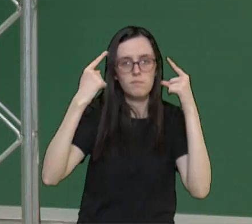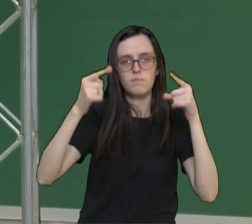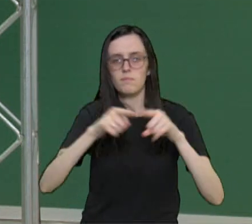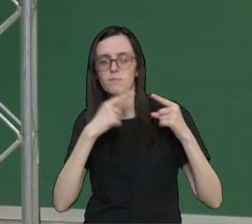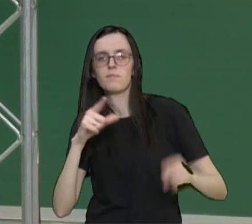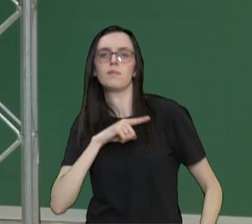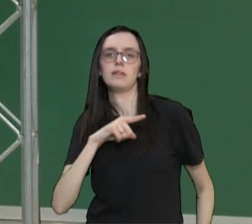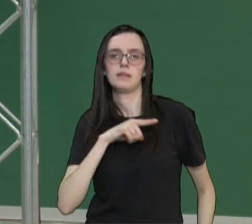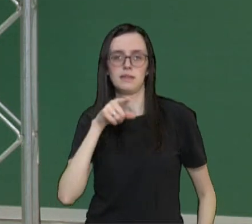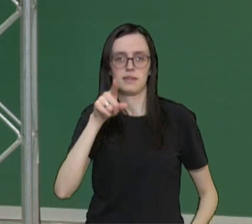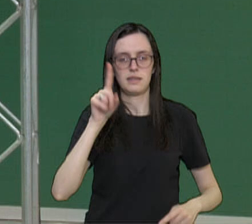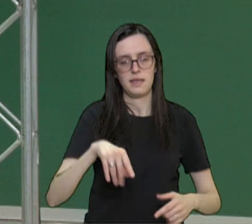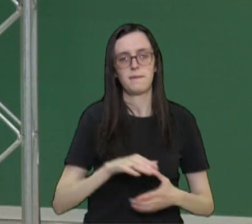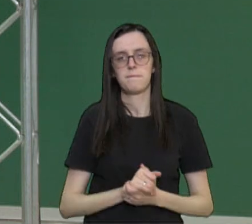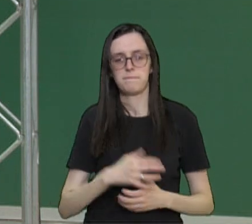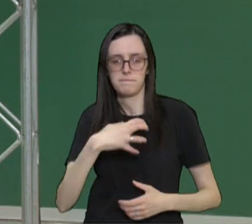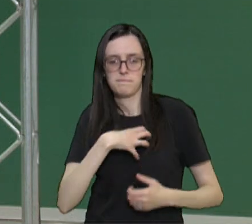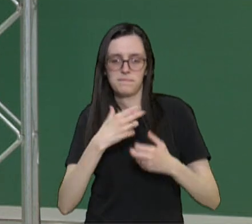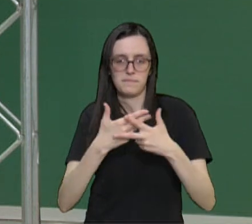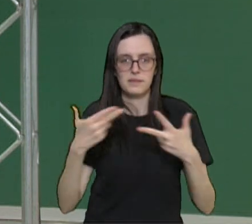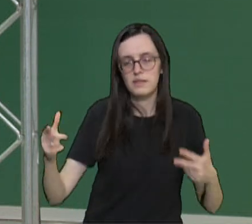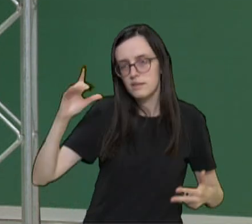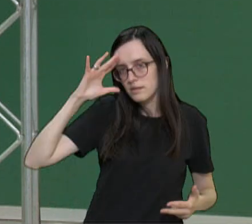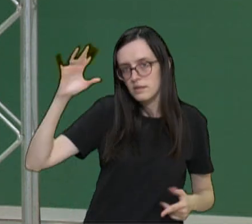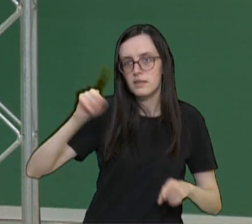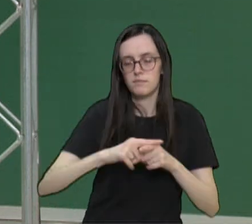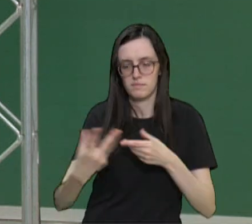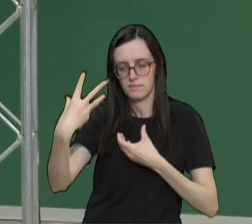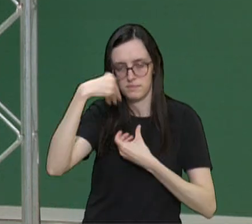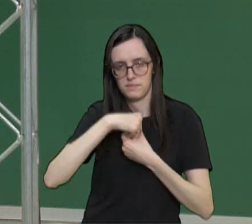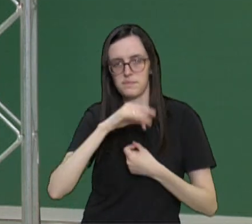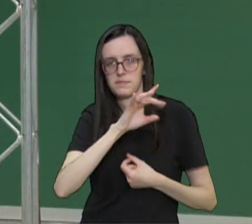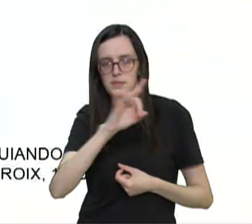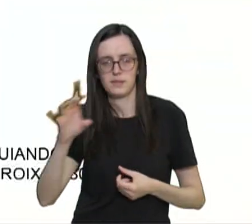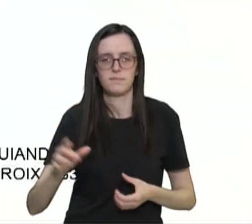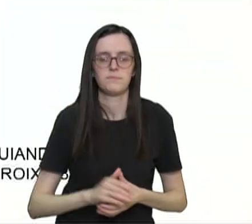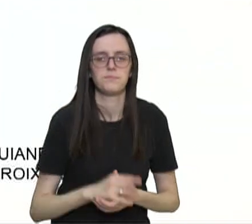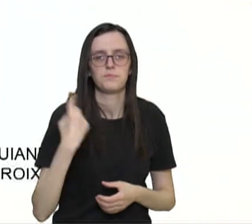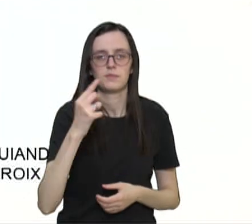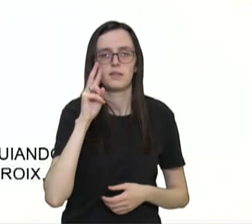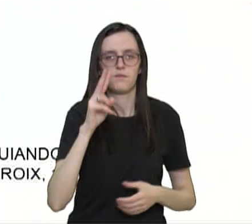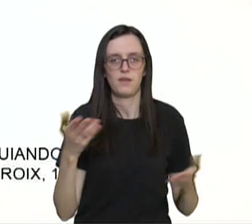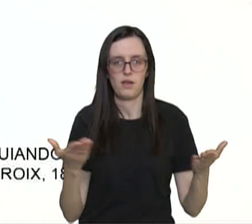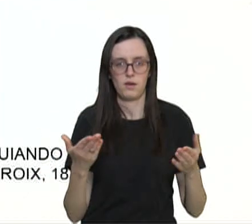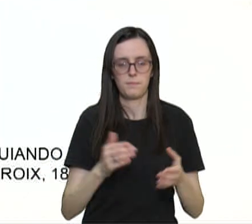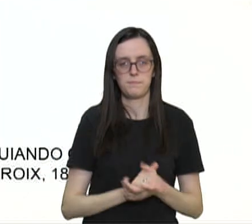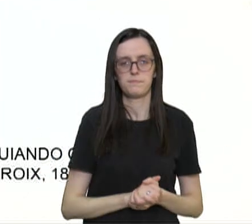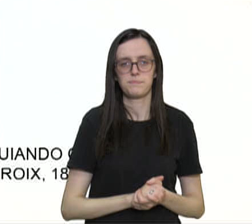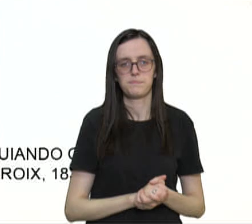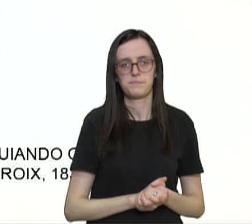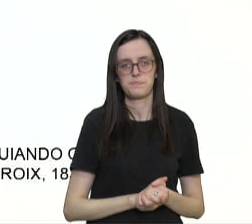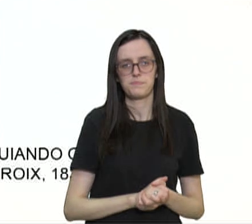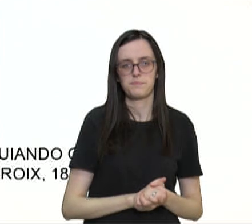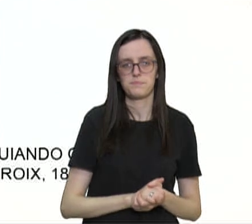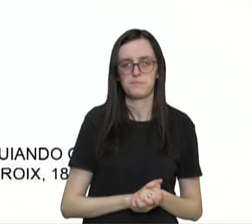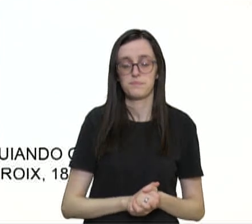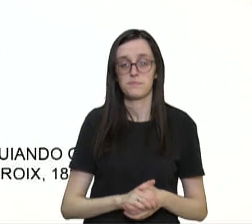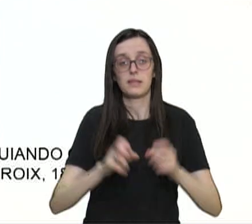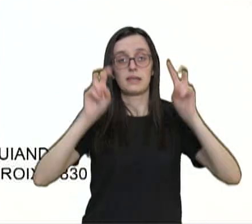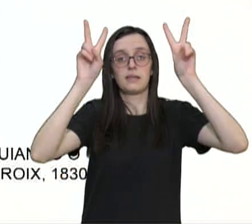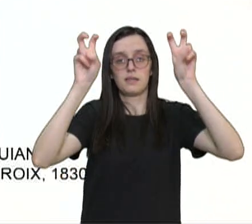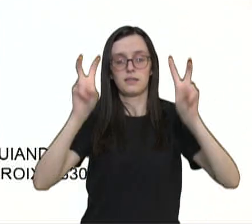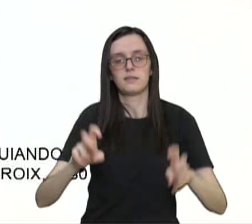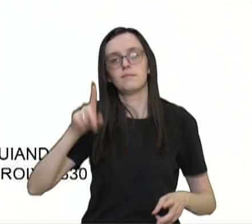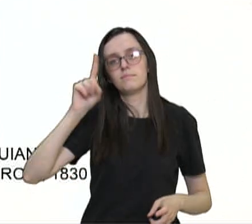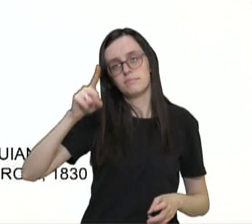é conflitantes, né? A fantasia, o sentimento, a nostalgia, a subjetividade. Vamos ver aqui, né? E os temas a ser tratados são temas